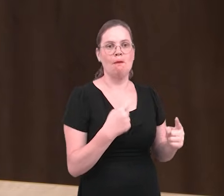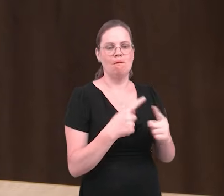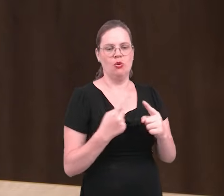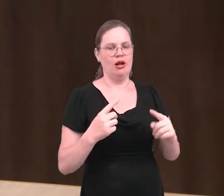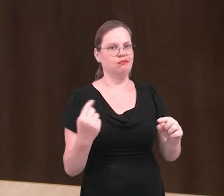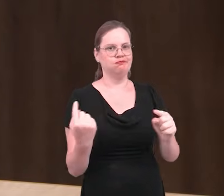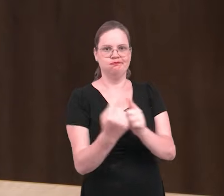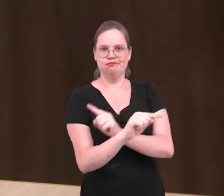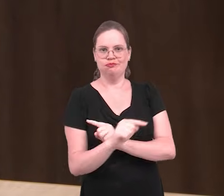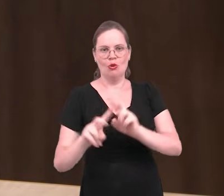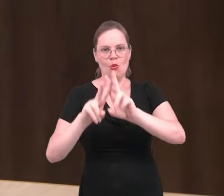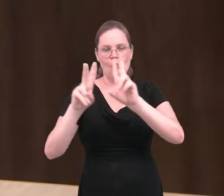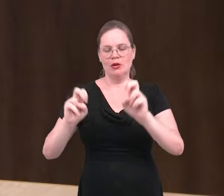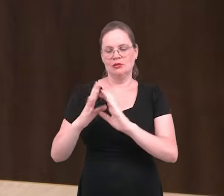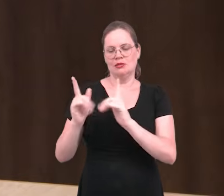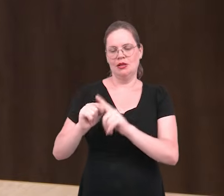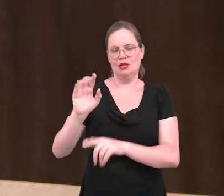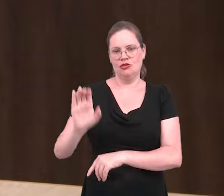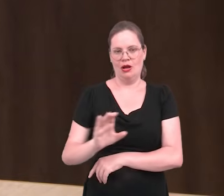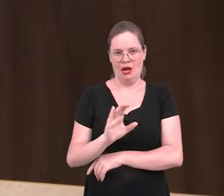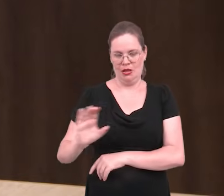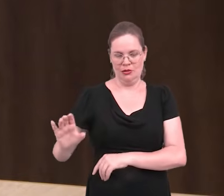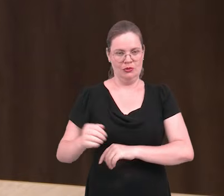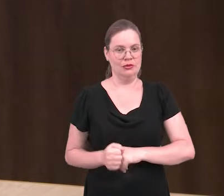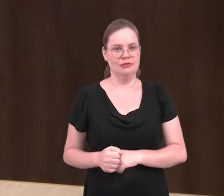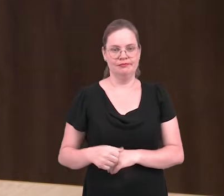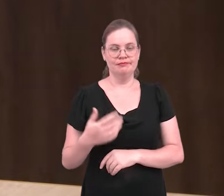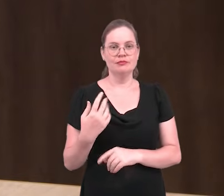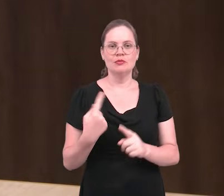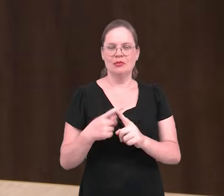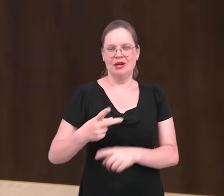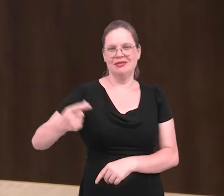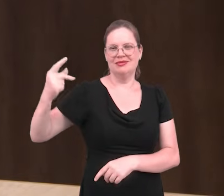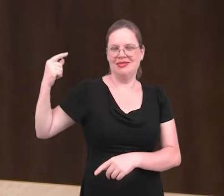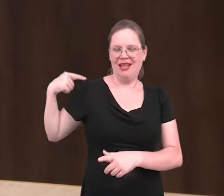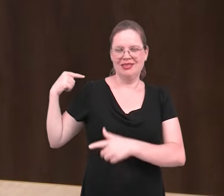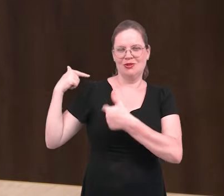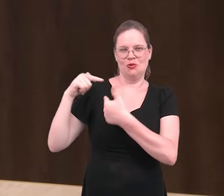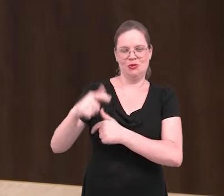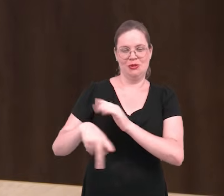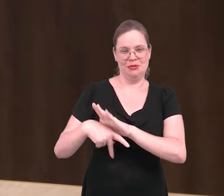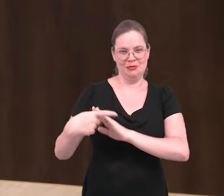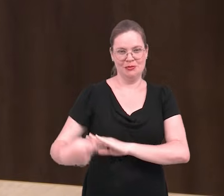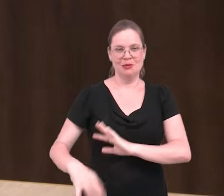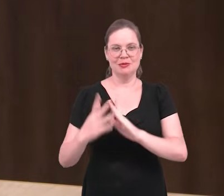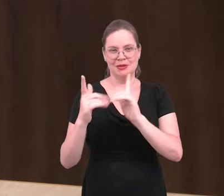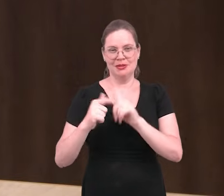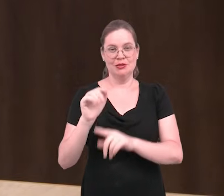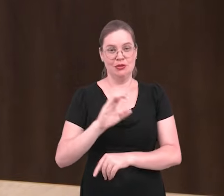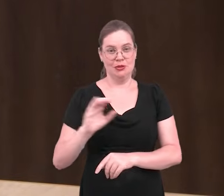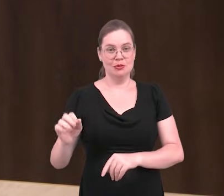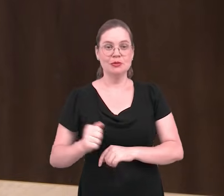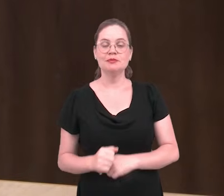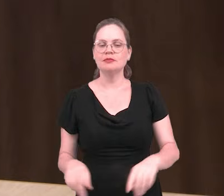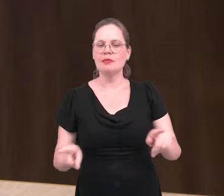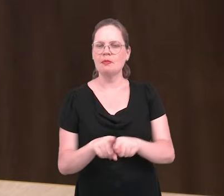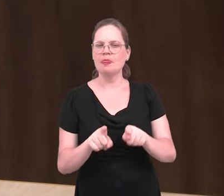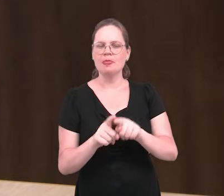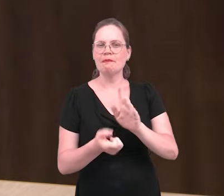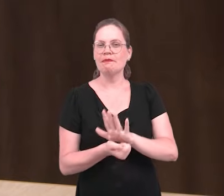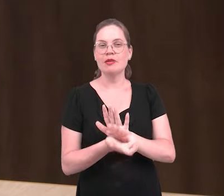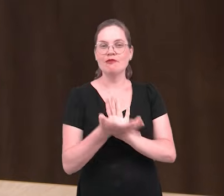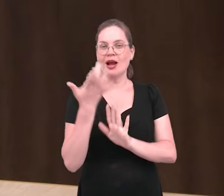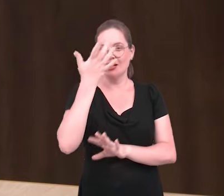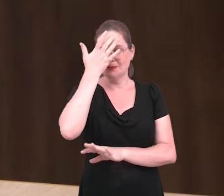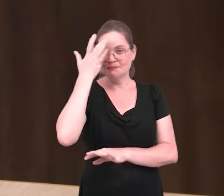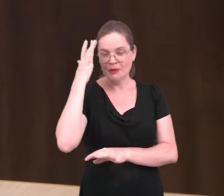divergirem dos dogmas e doutrinas antigas, da igreja. E muitas pessoas